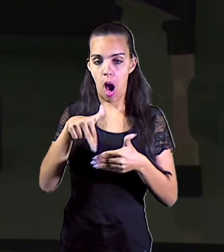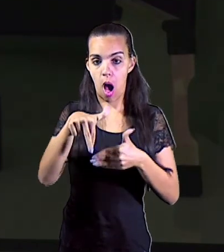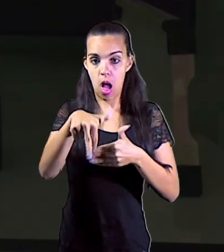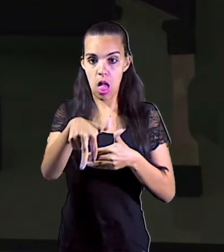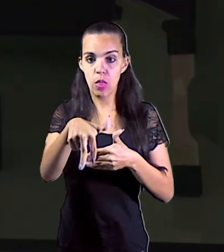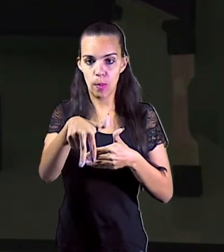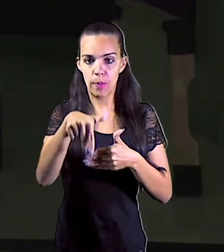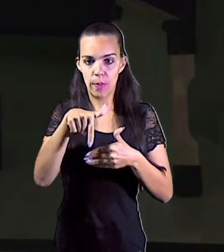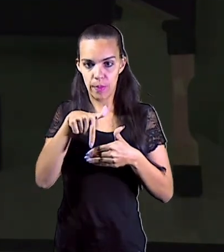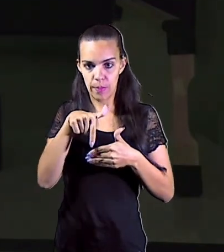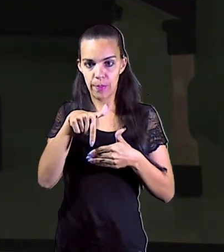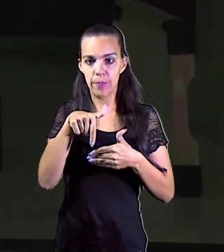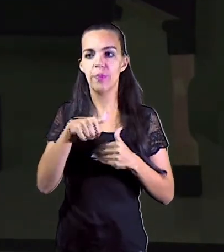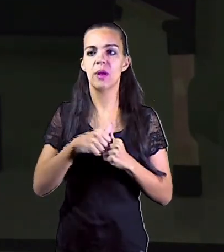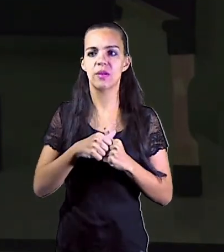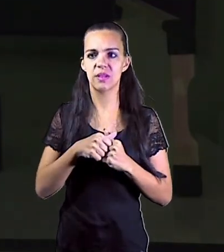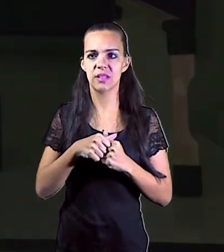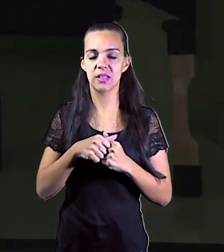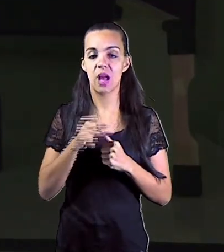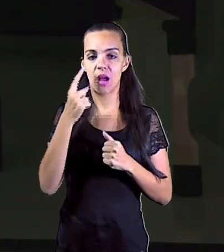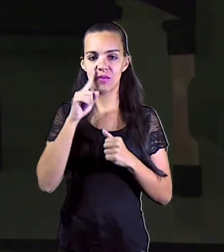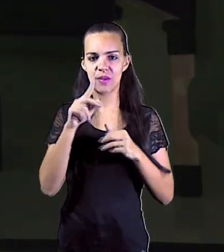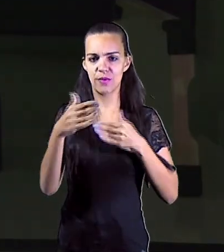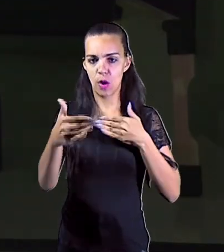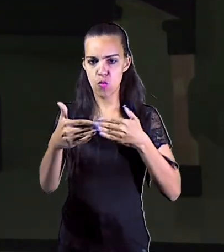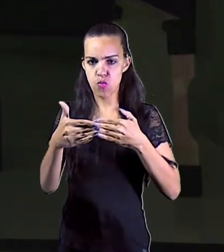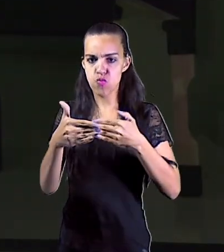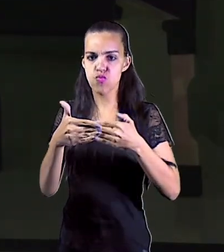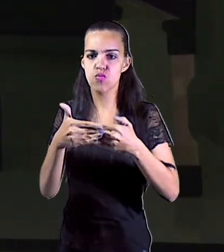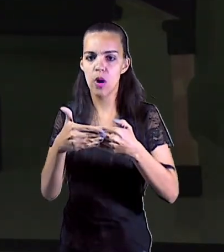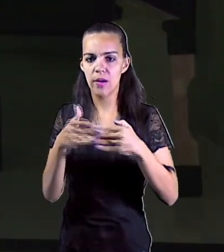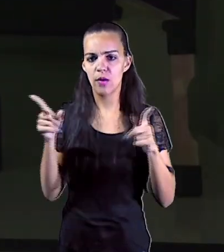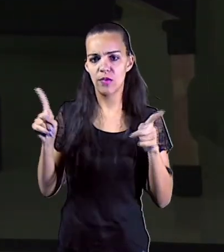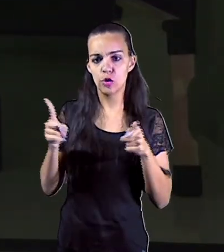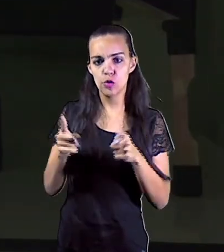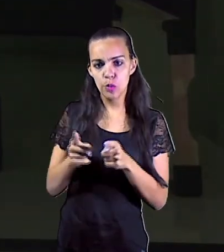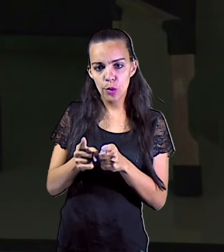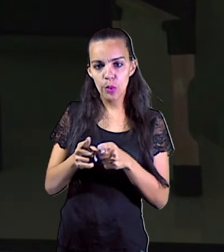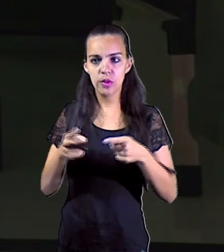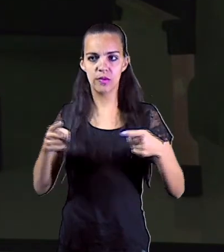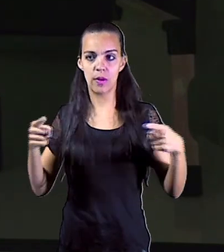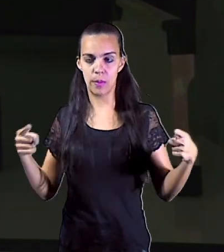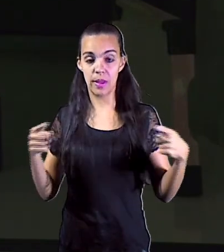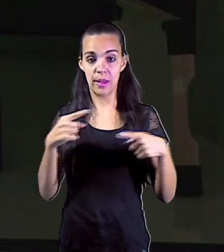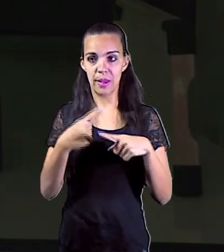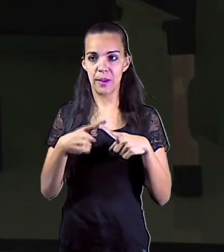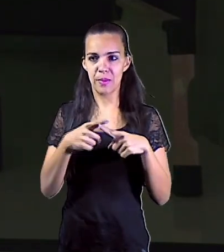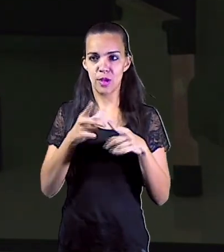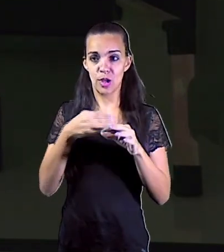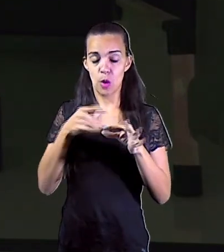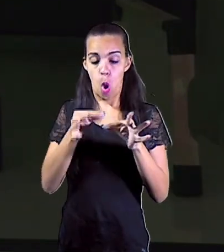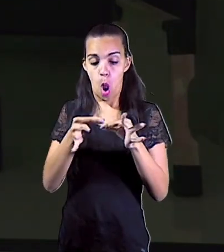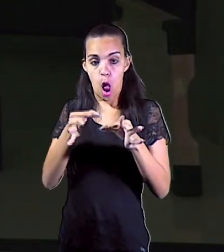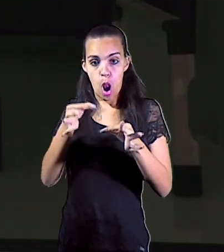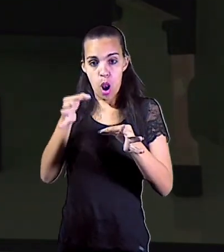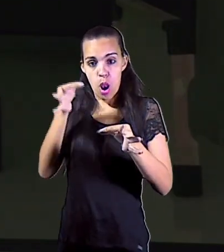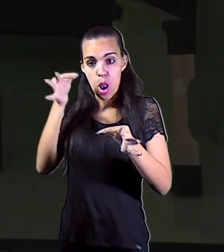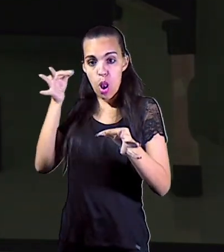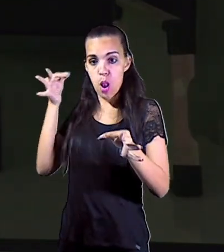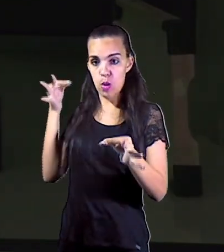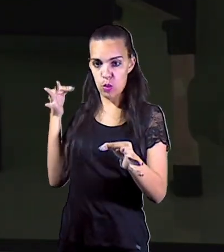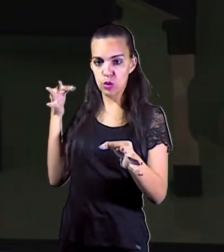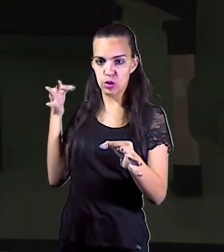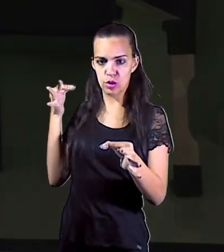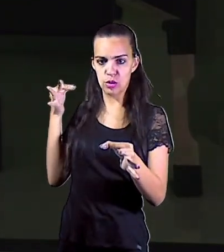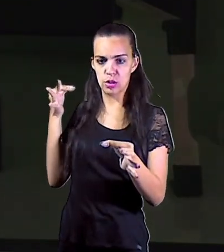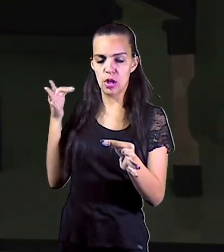ficando maior. Quando eu chego mais perto, ó, a minha sombra vai ficando menor. Por quê? Porque eu estou chegando mais perto